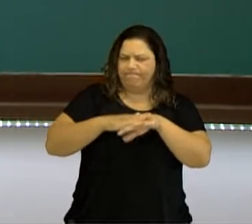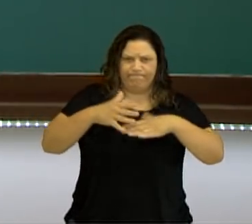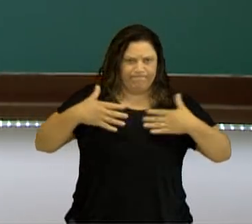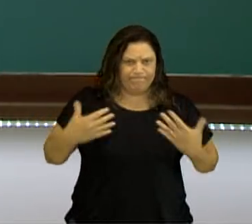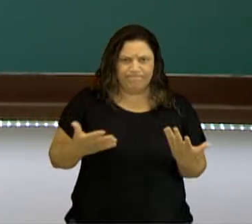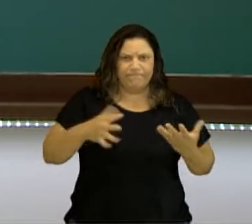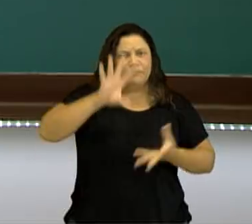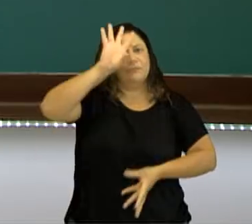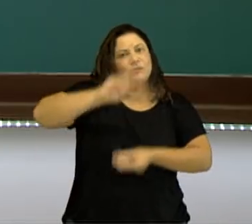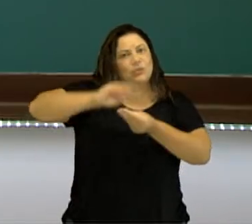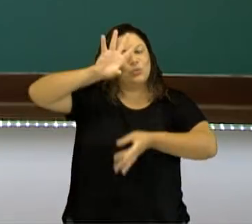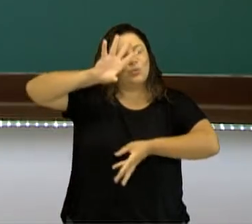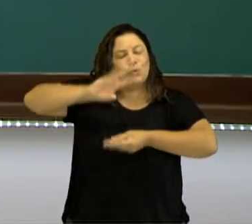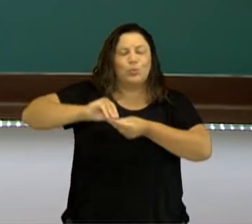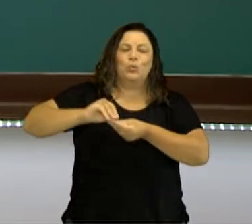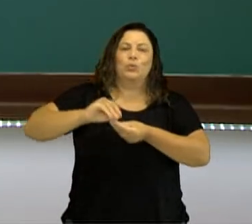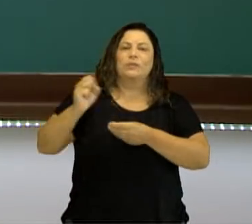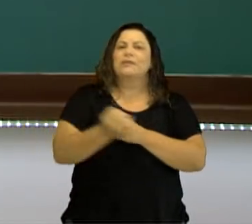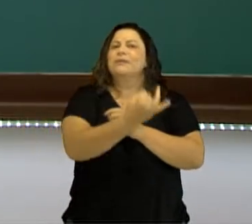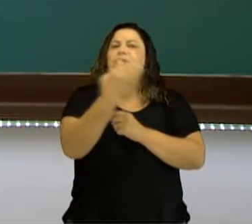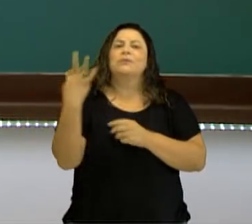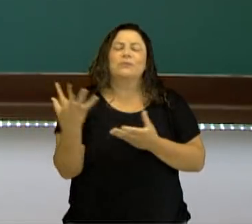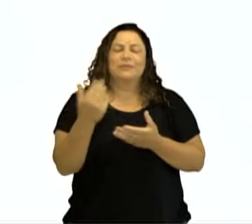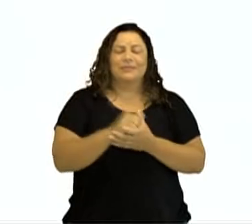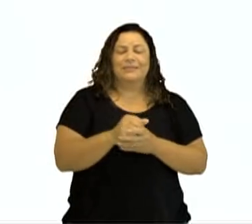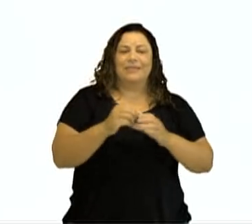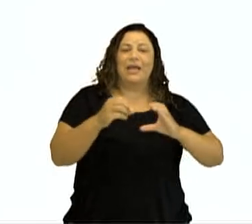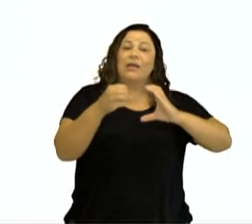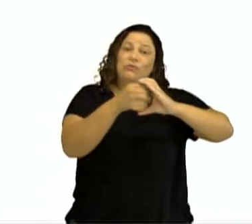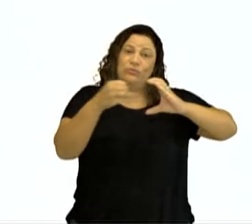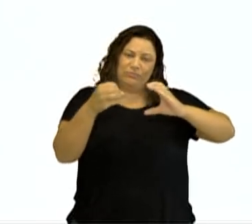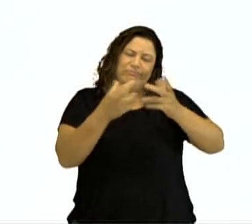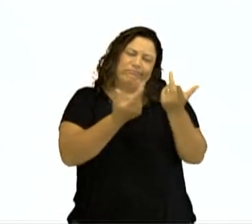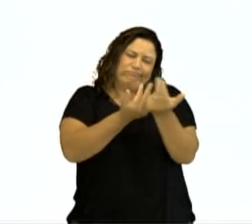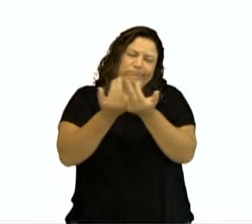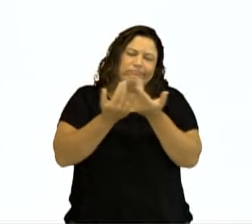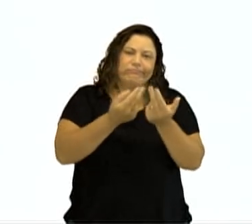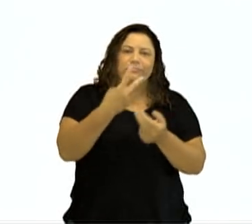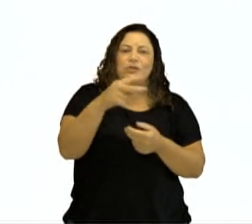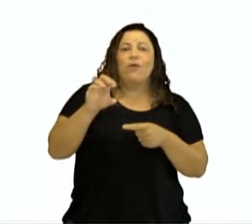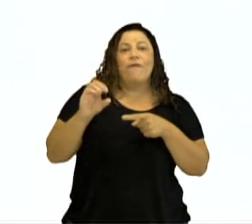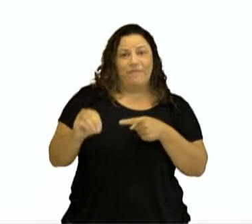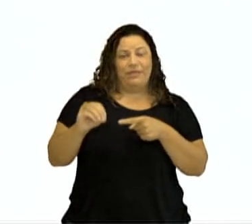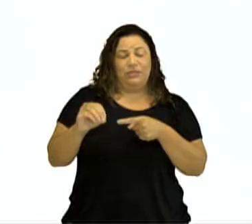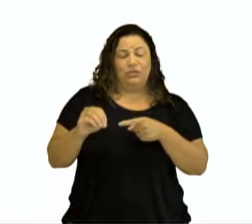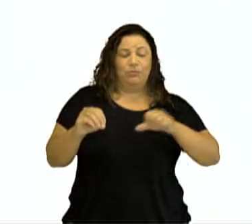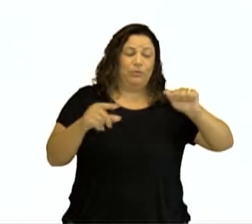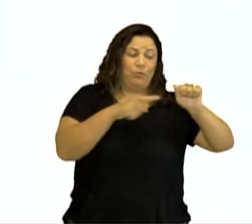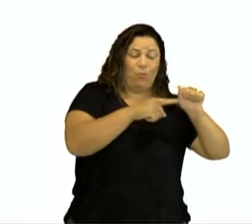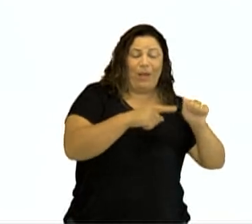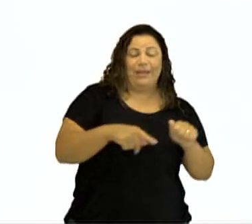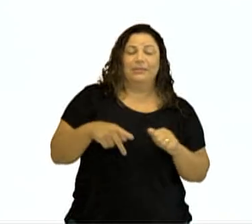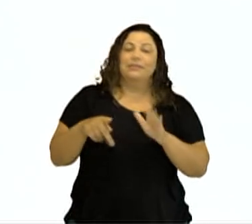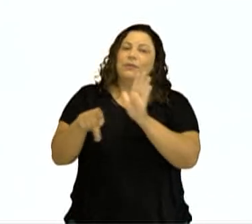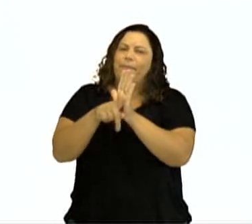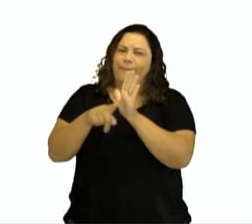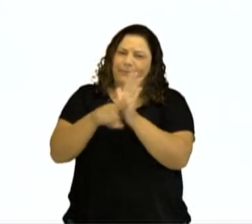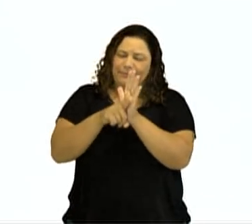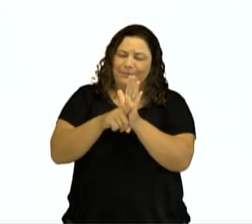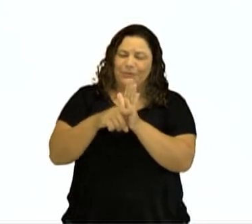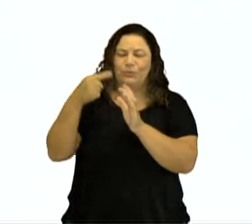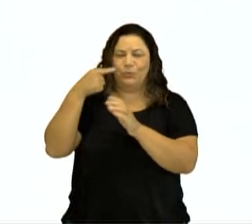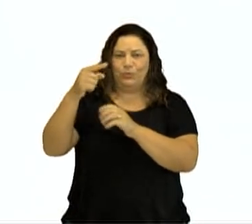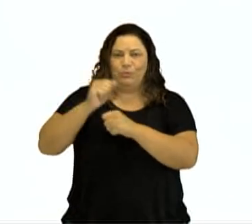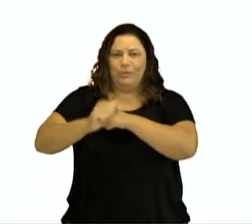chego à conclusão de que a quantidade de nêutrons do cálcio é igual a 20, porque eu pego a massa, diminuo pelo número atômico e tenho o número de